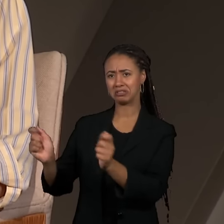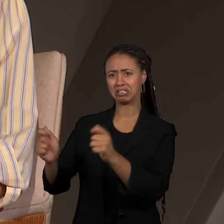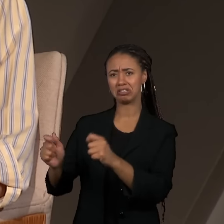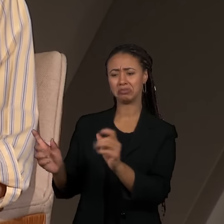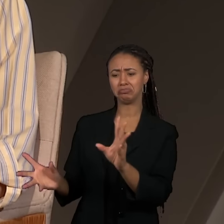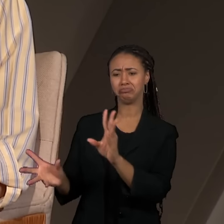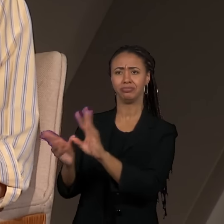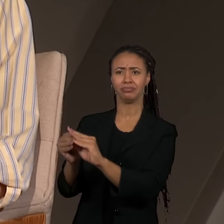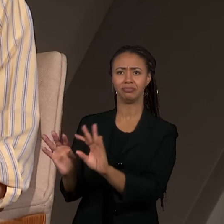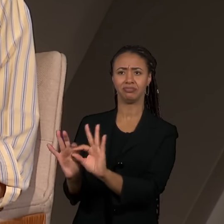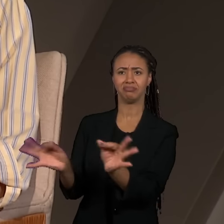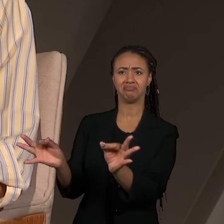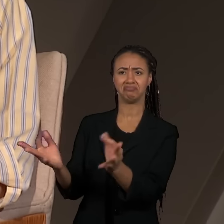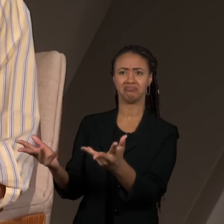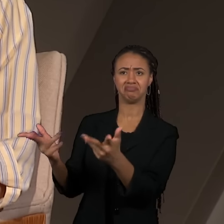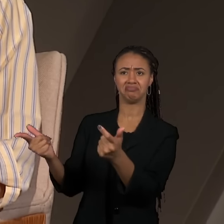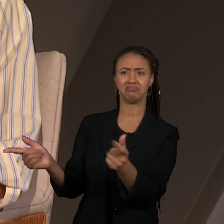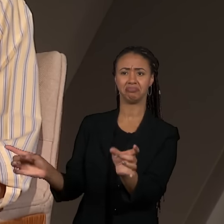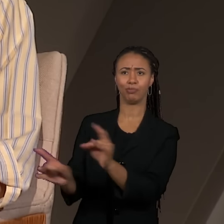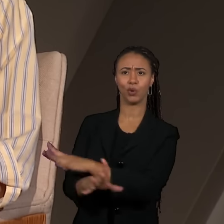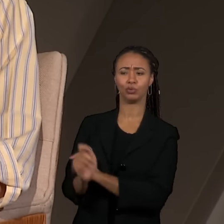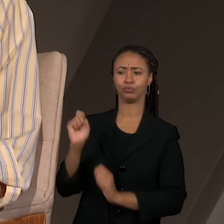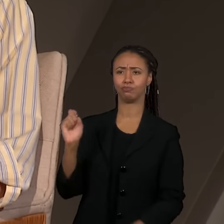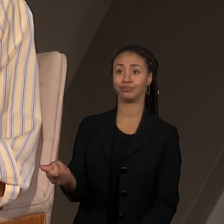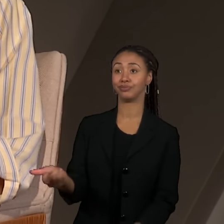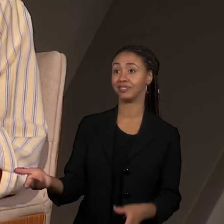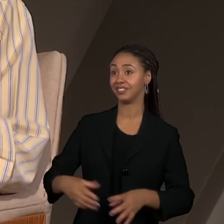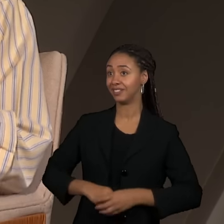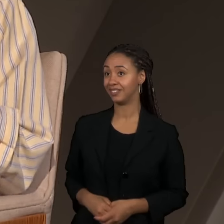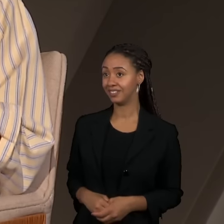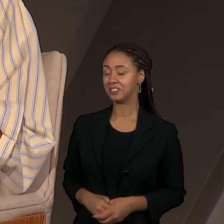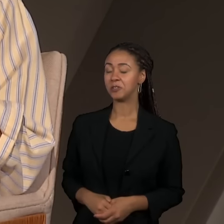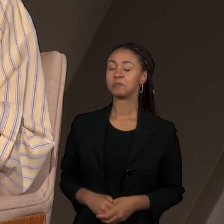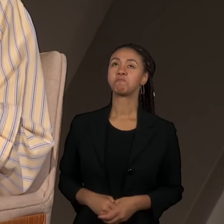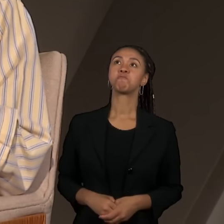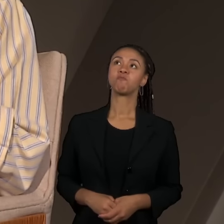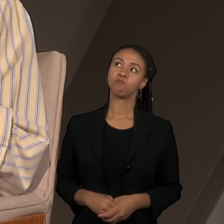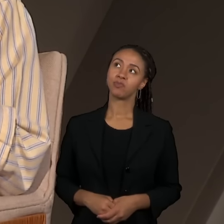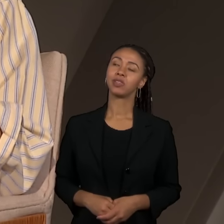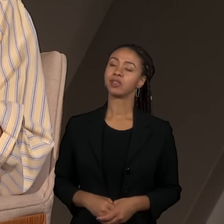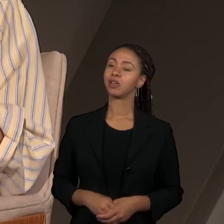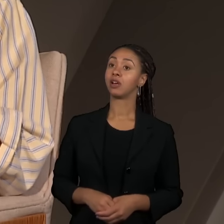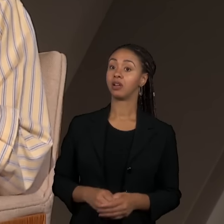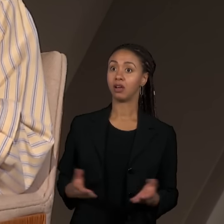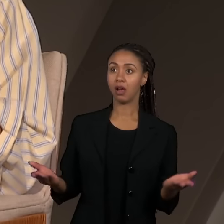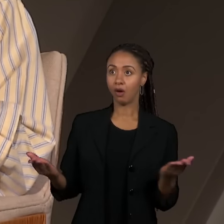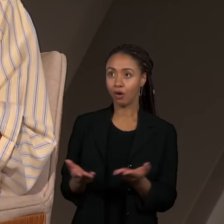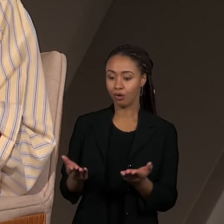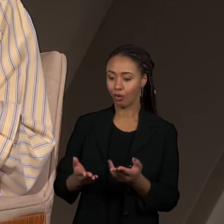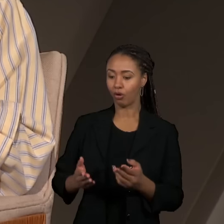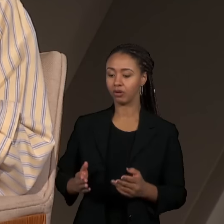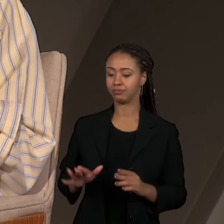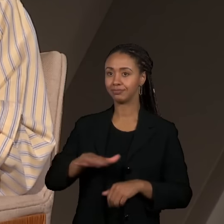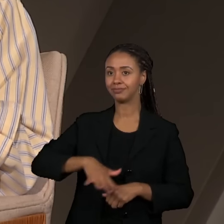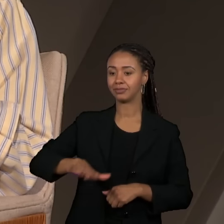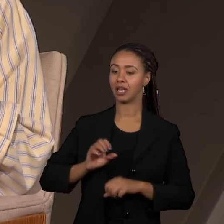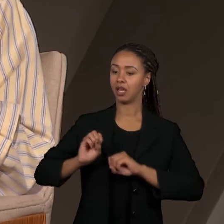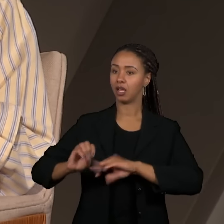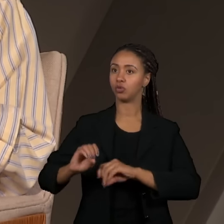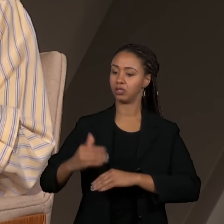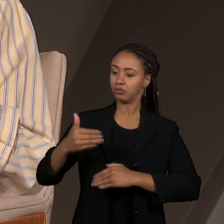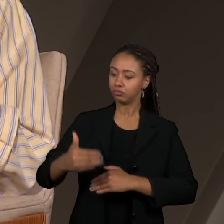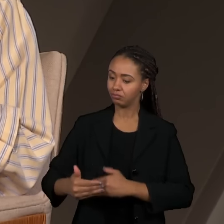brilhante então eu me entendo que para você continuar nesse processo educacional que eu acho que